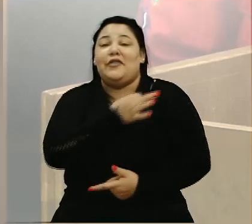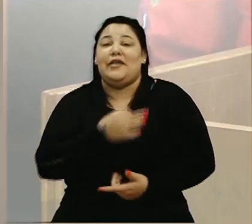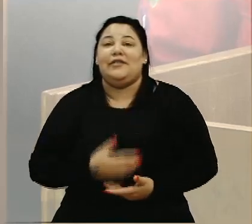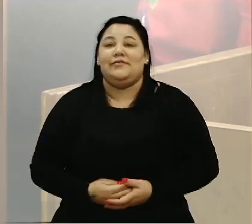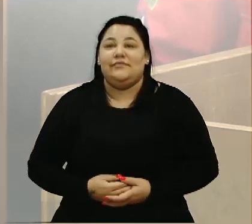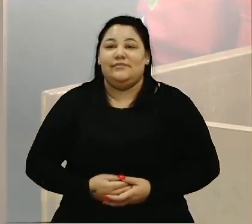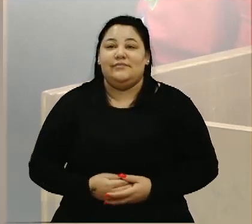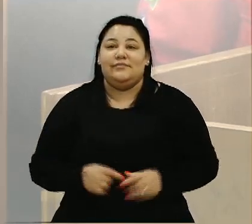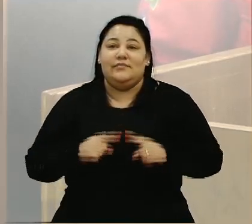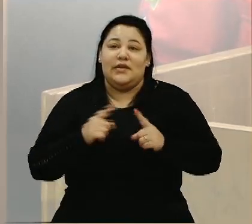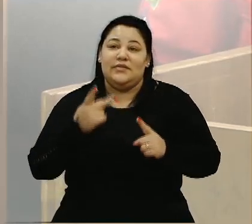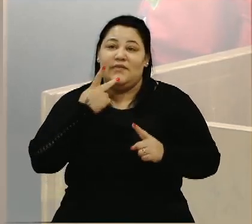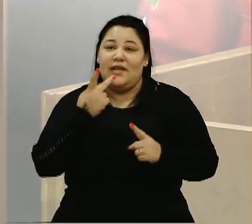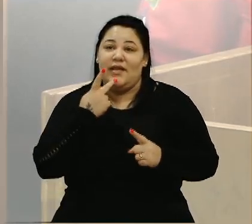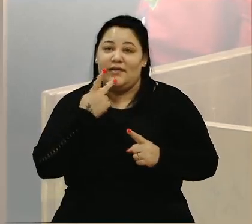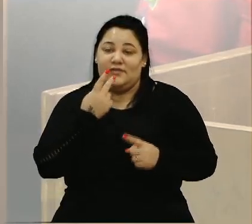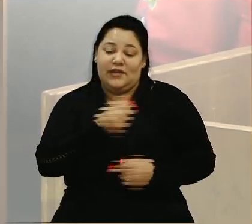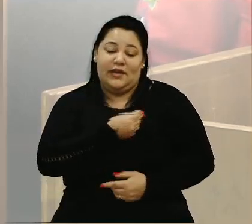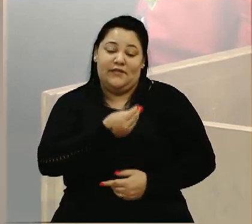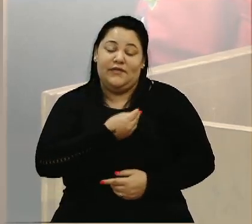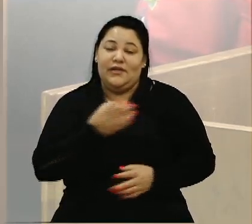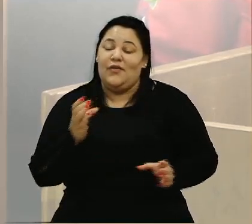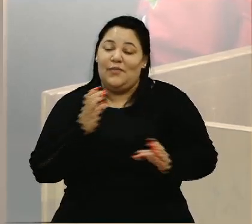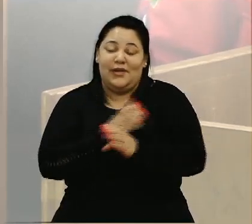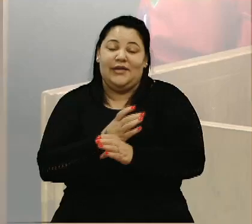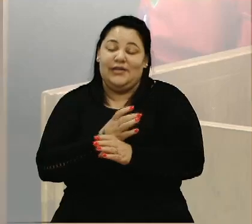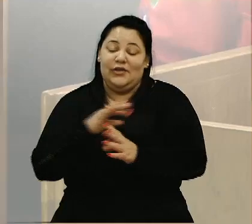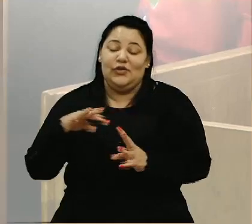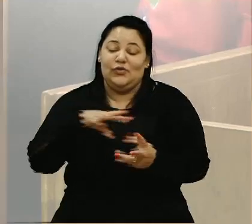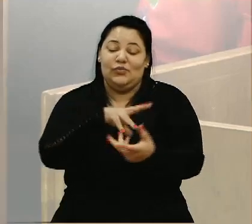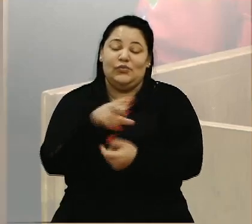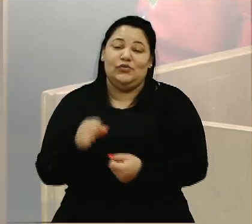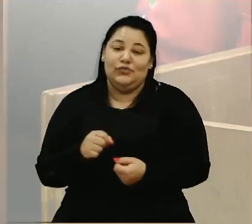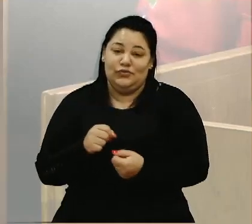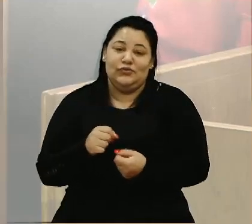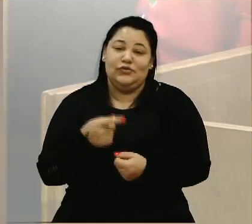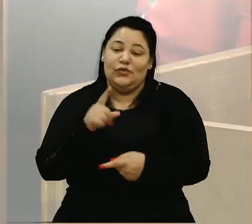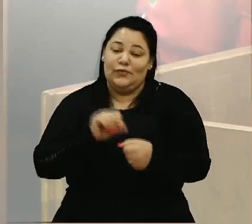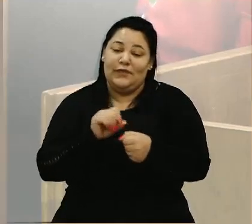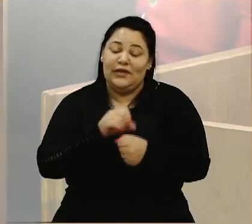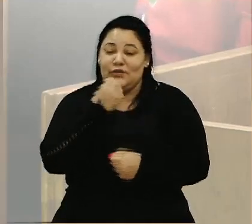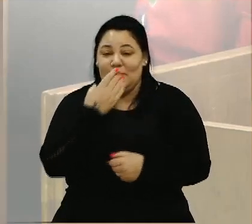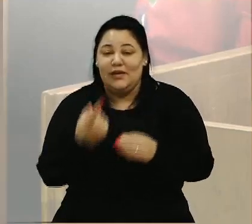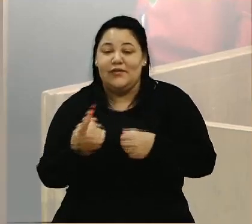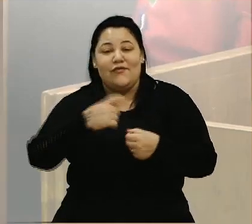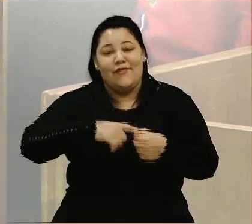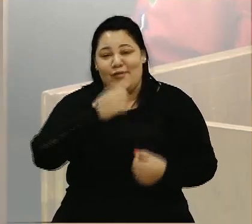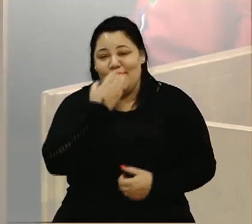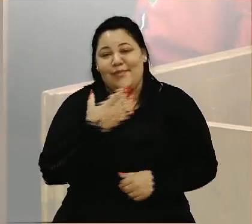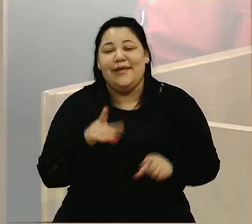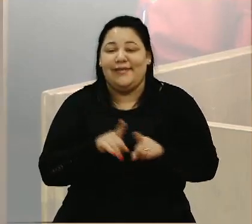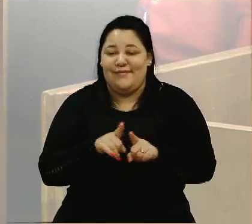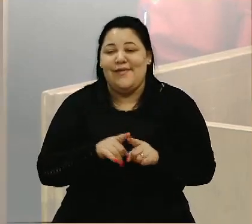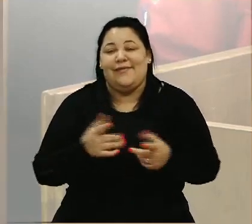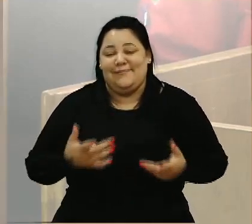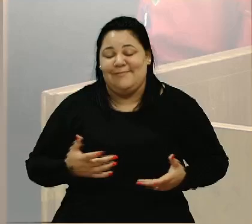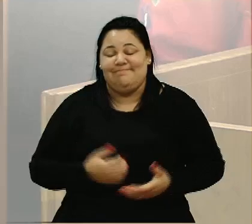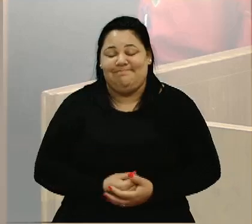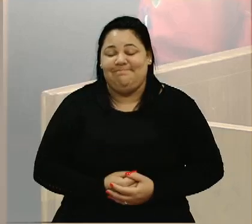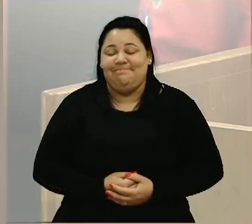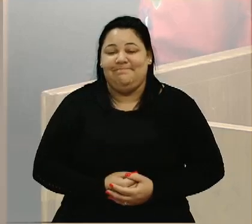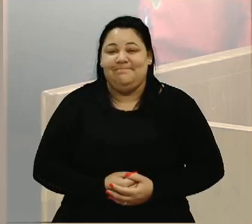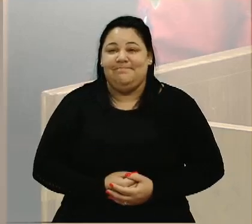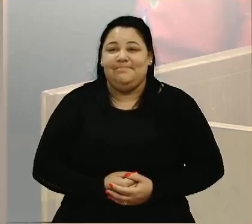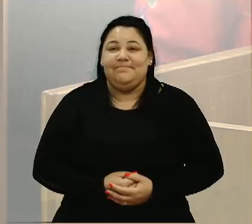é completa e que o universo retorna muitas coisas para eles maravilhosas dentro disso tudo aí que acontece na vida